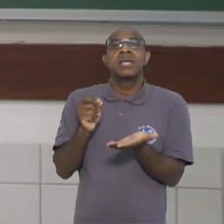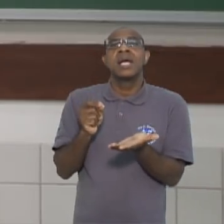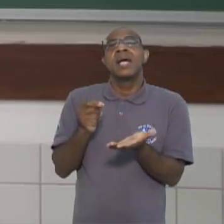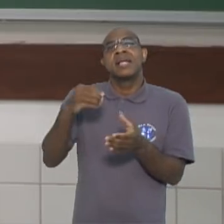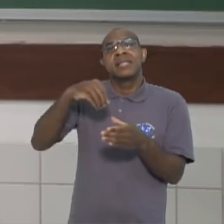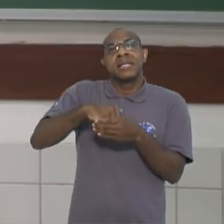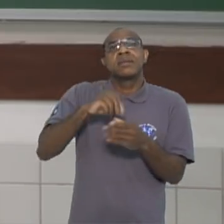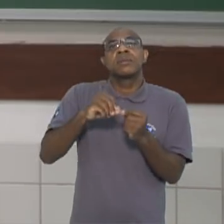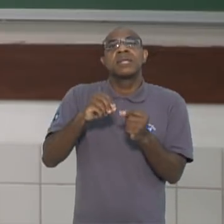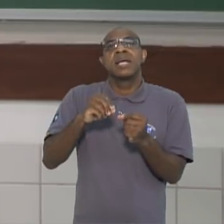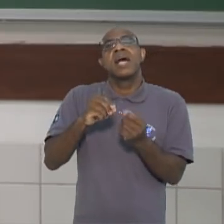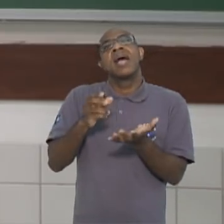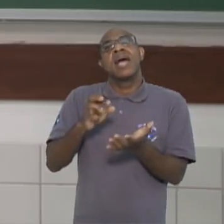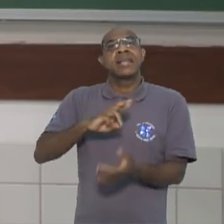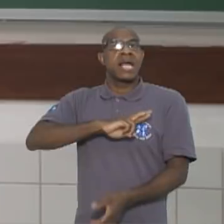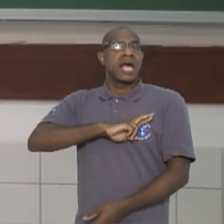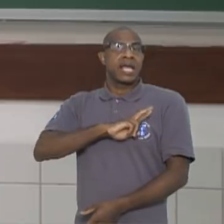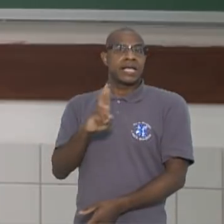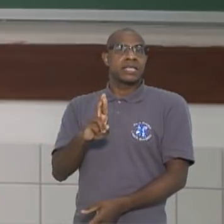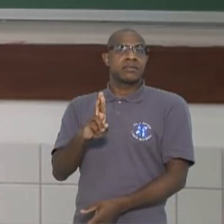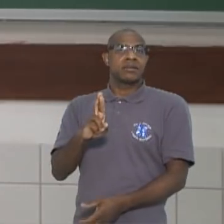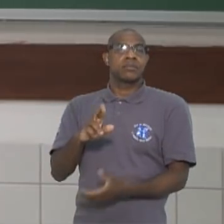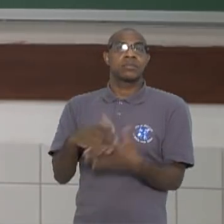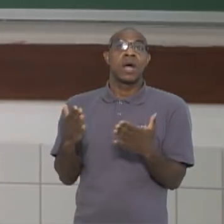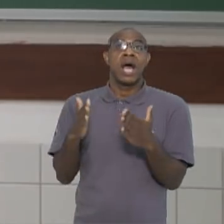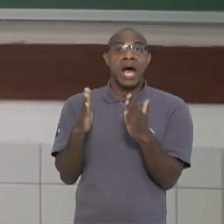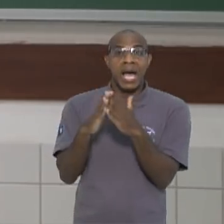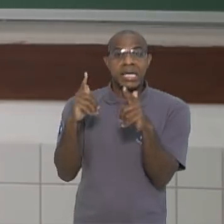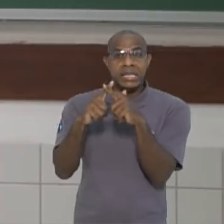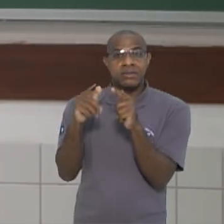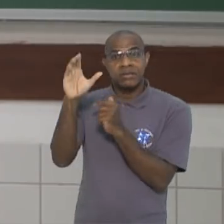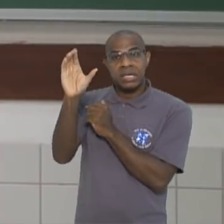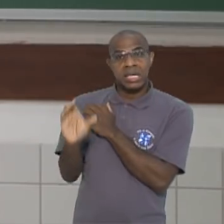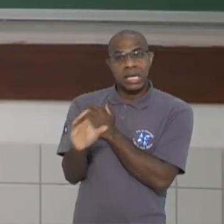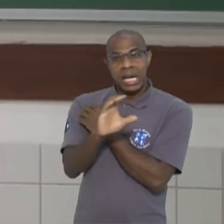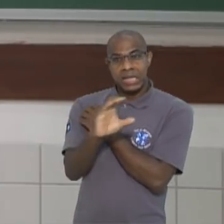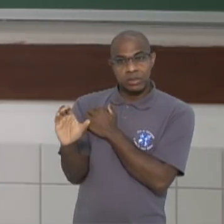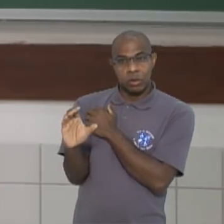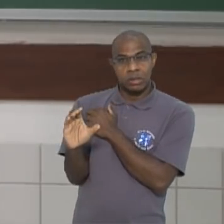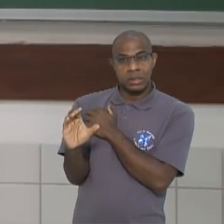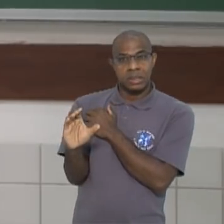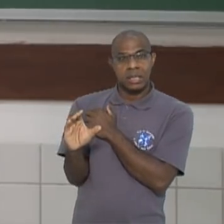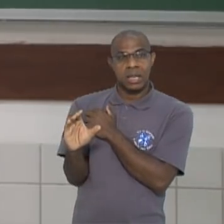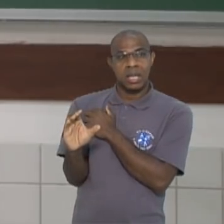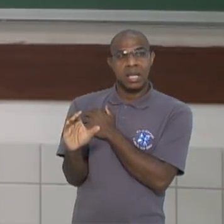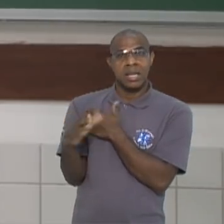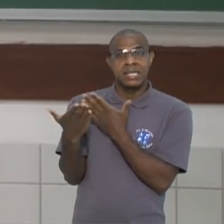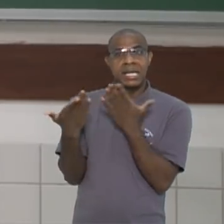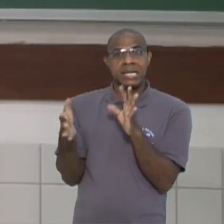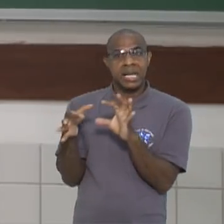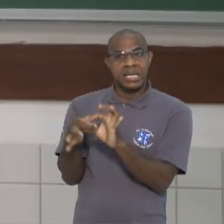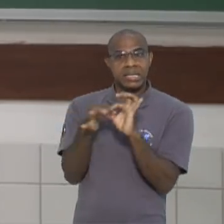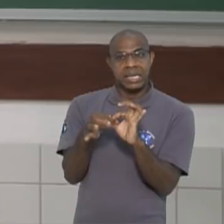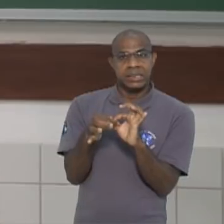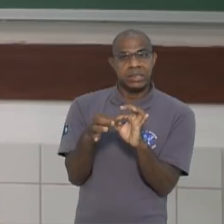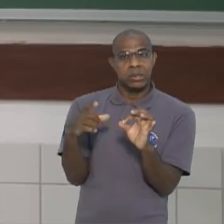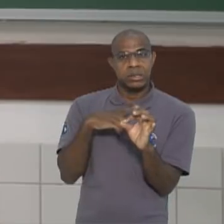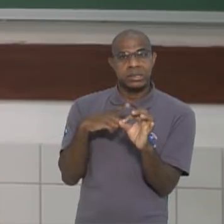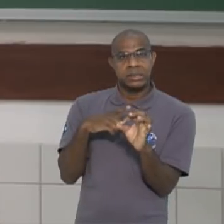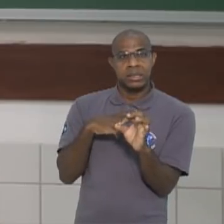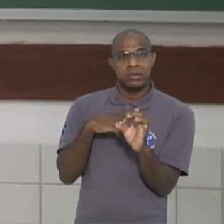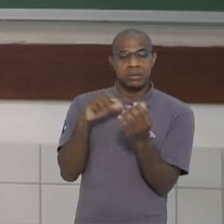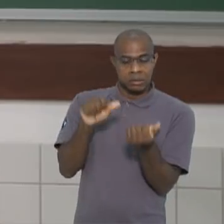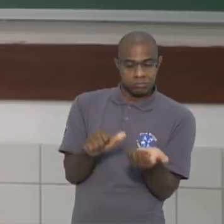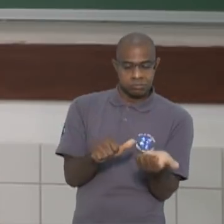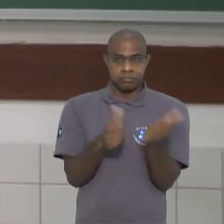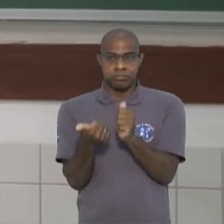membros da Igreja. Então, a Igreja Católica Apostólica Romana, né, e essa ligação que é estabelecida através do